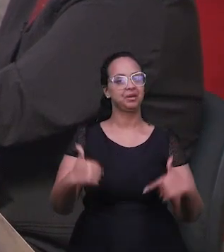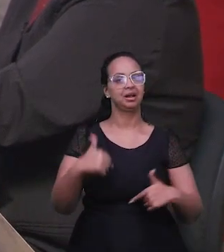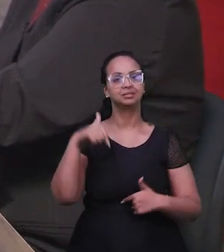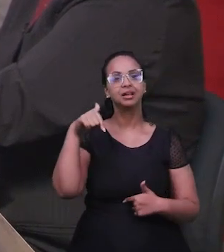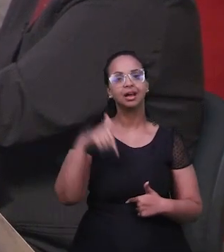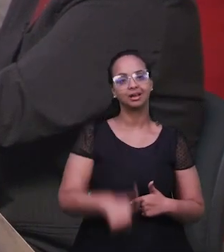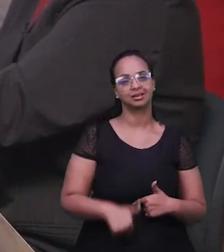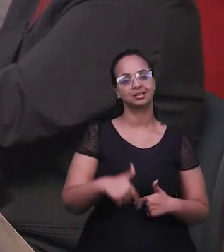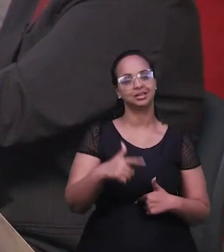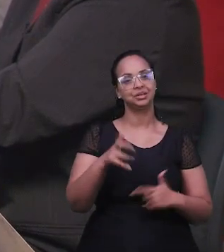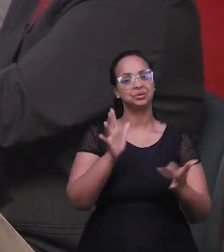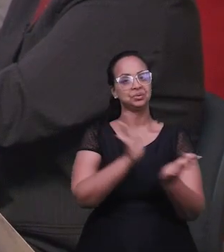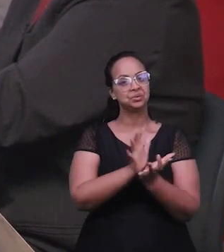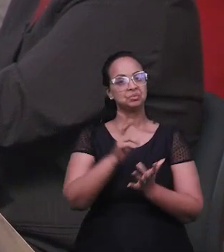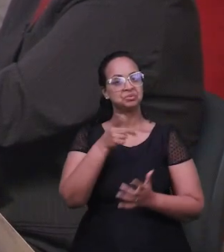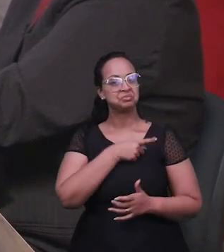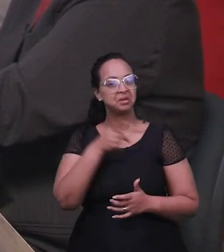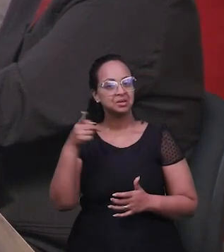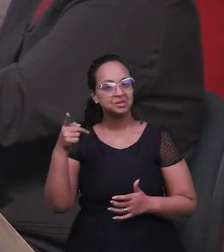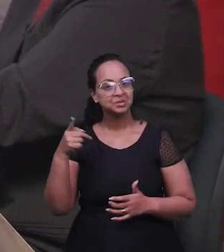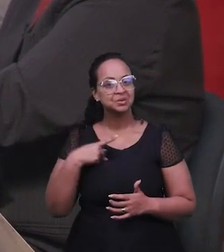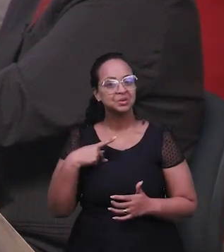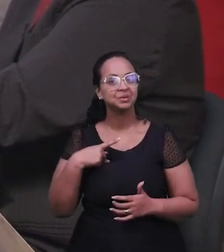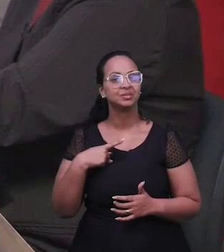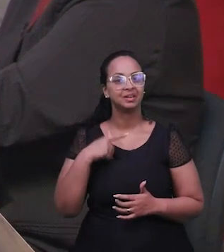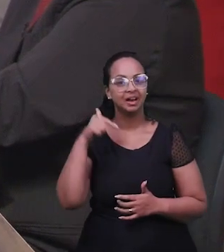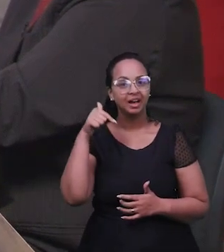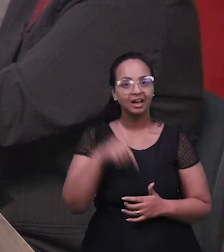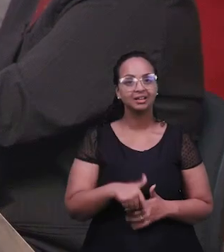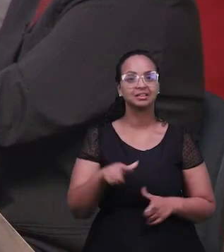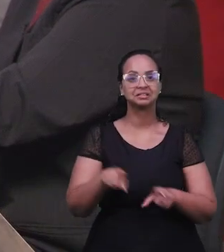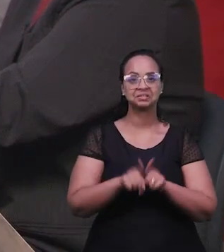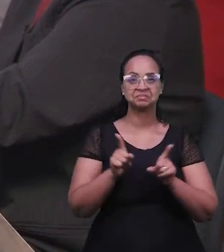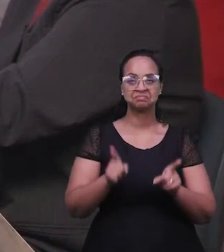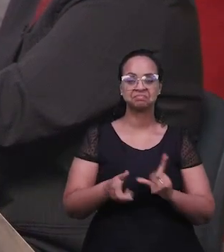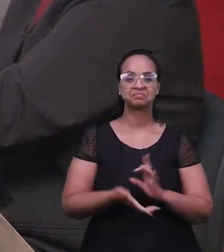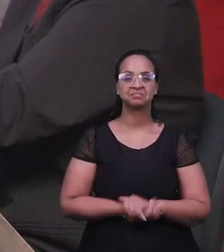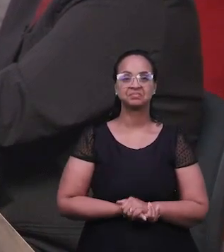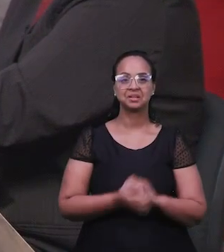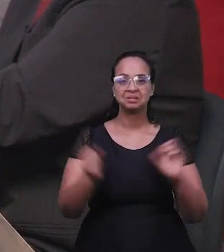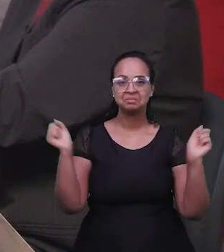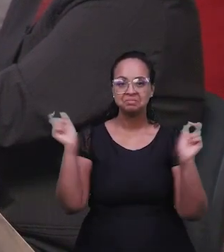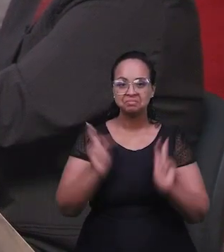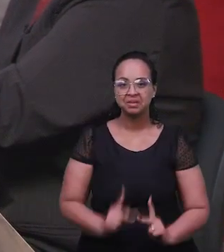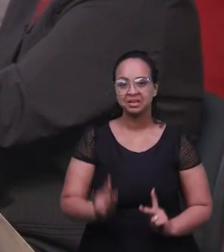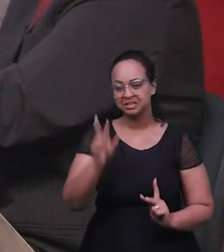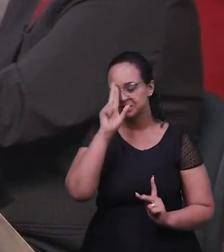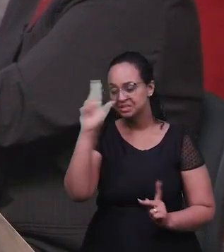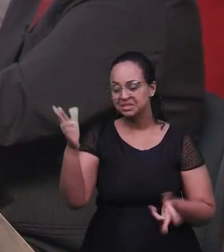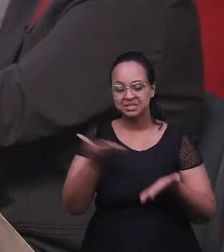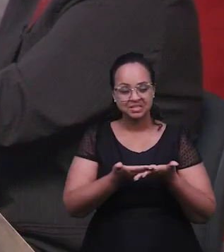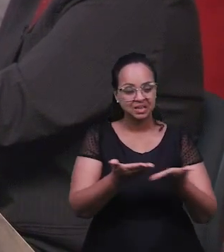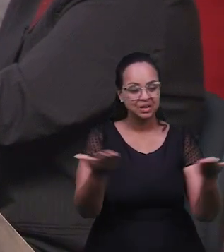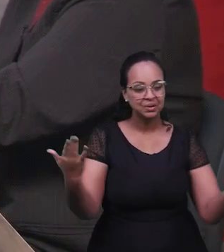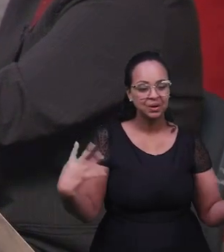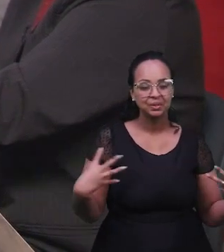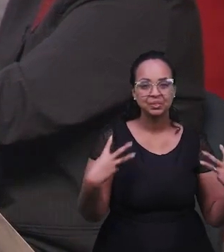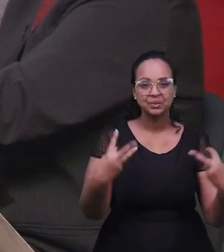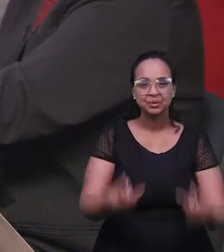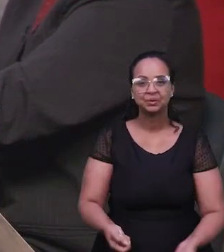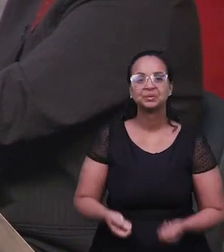através desse grupo de pastores de atendimento do 0800. Amém. Paz do Senhor aos companheiros, a paz do